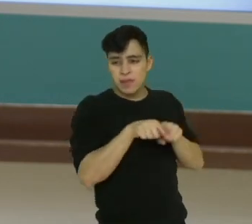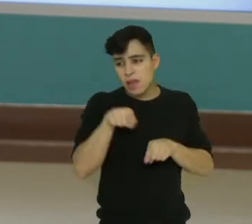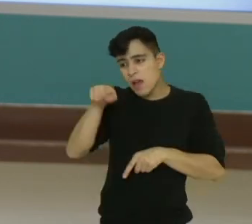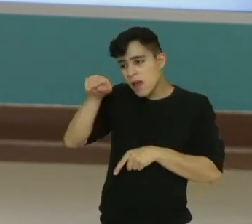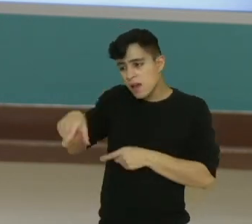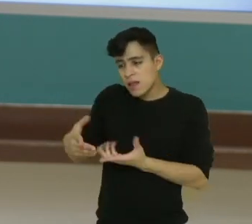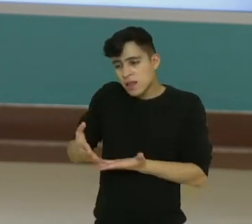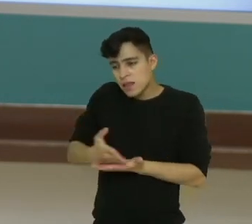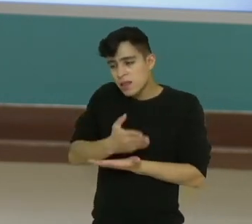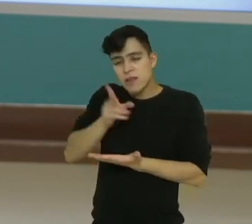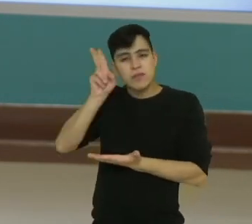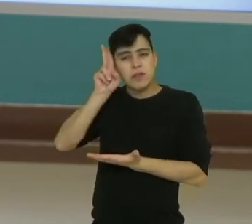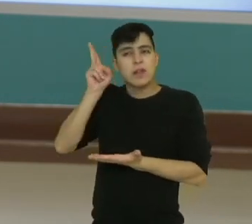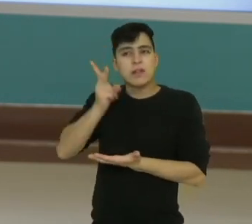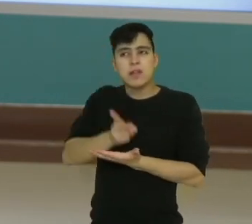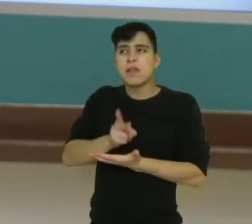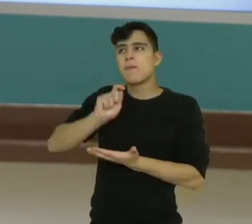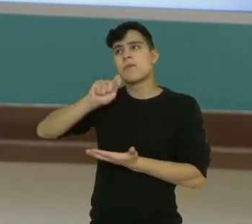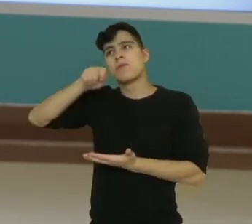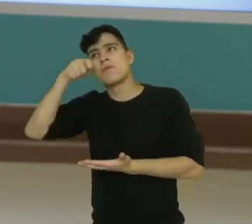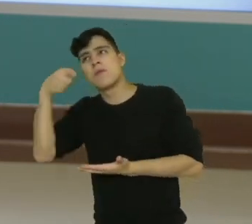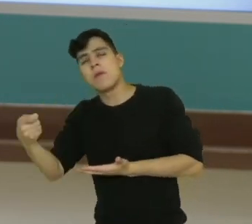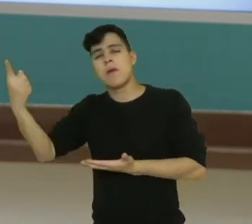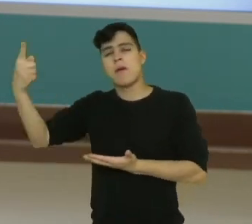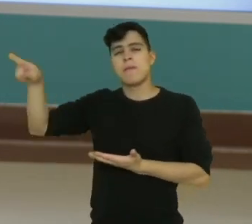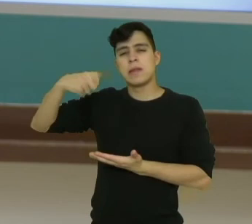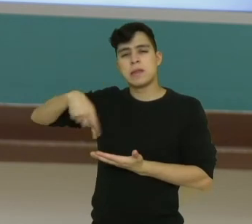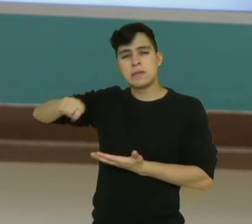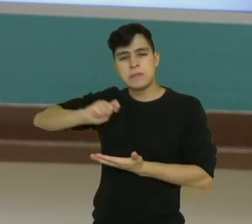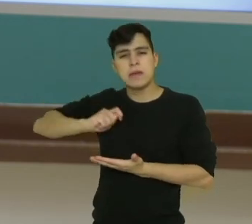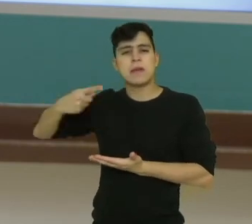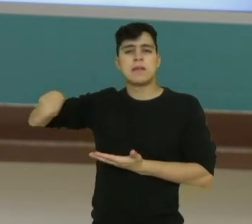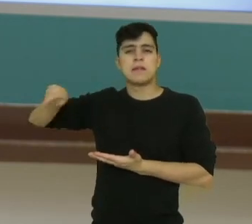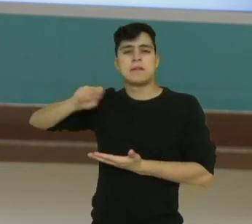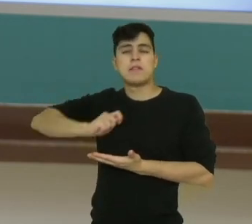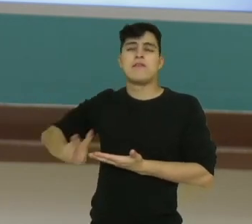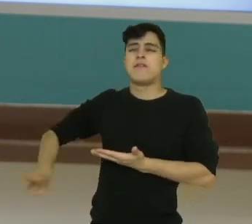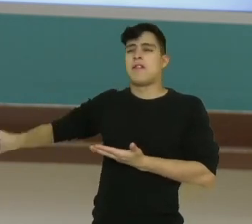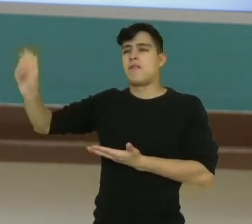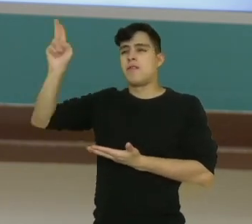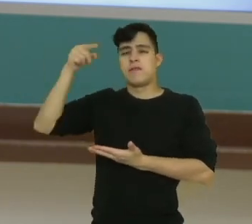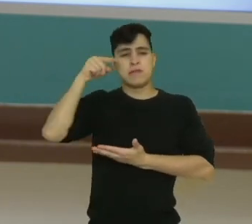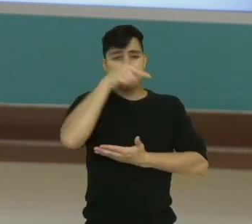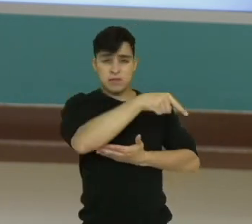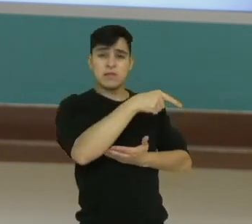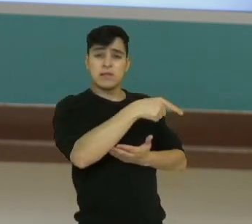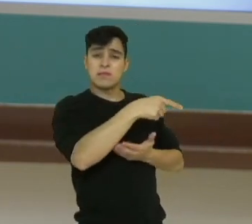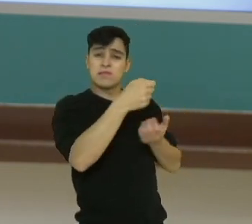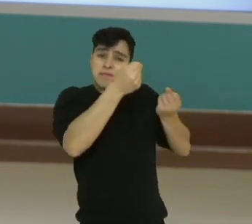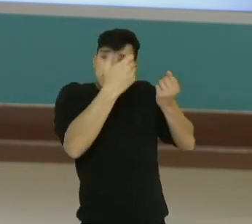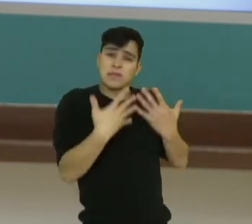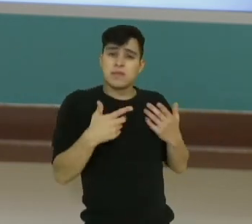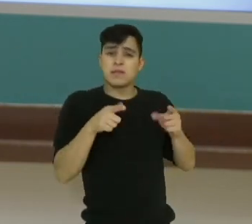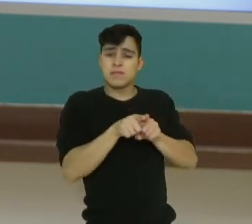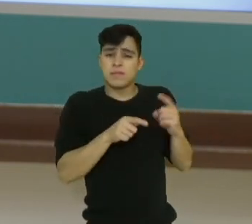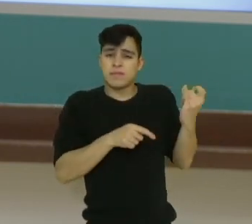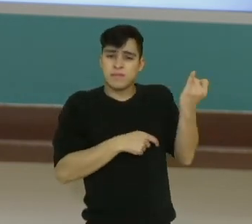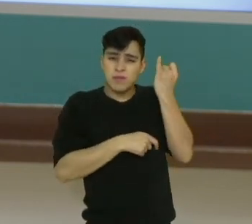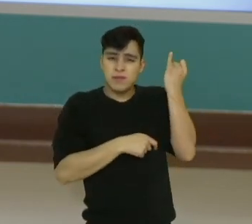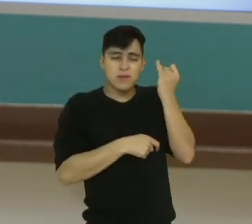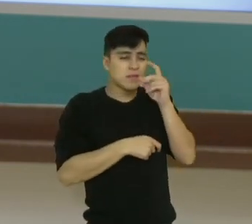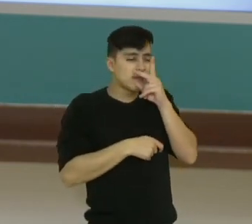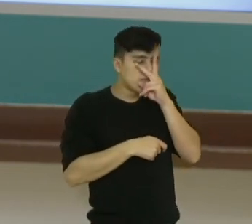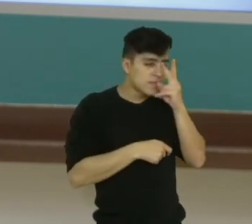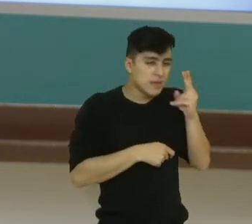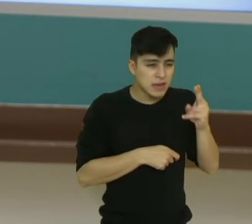povo desenvolvido. As cidades astecas eram populosas e também desenvolvidas. Então ele achou justo fazer